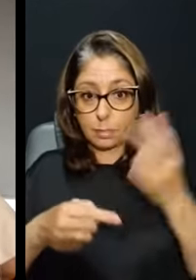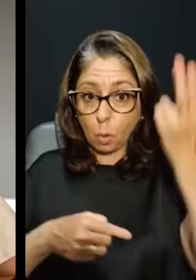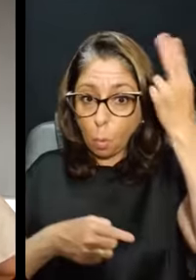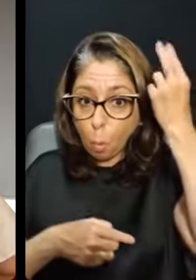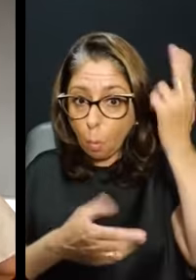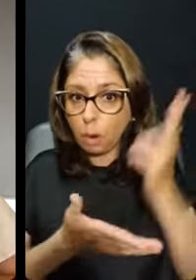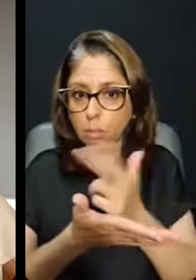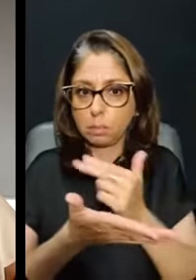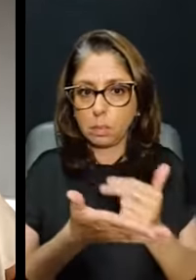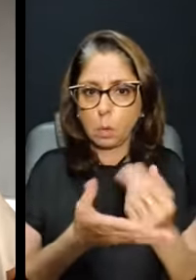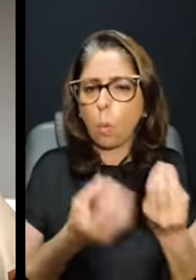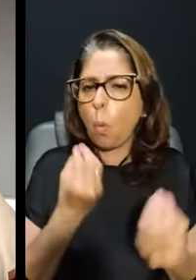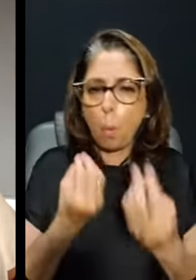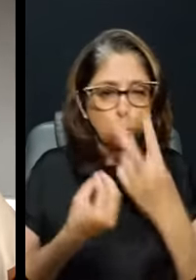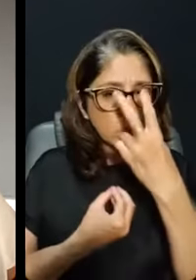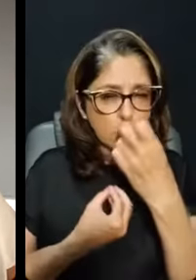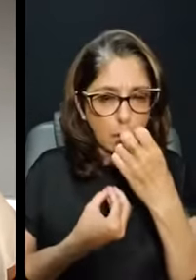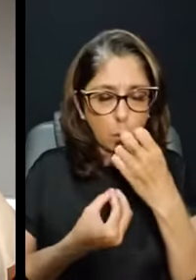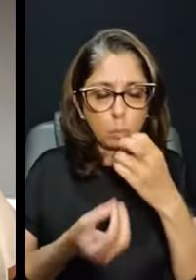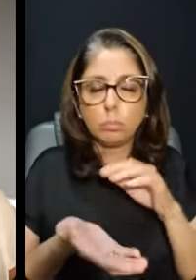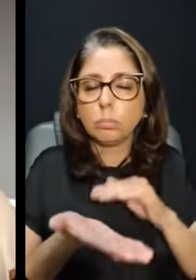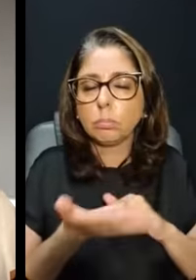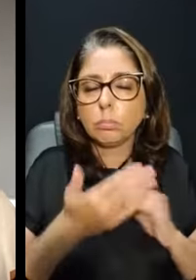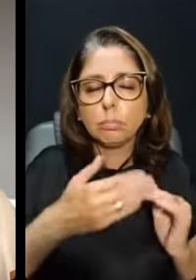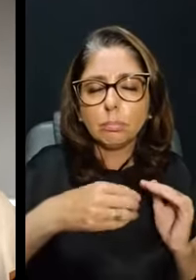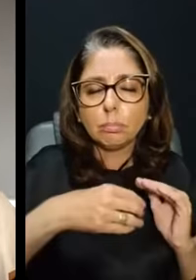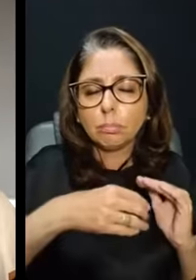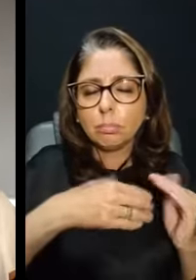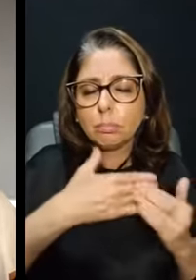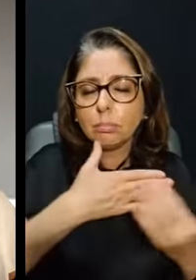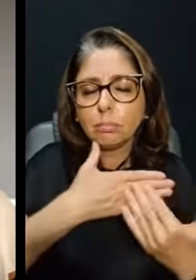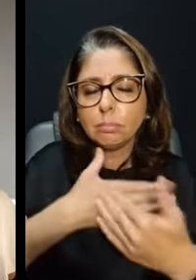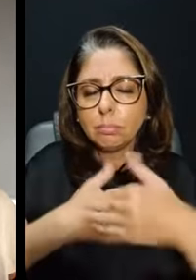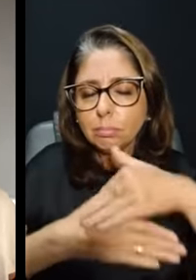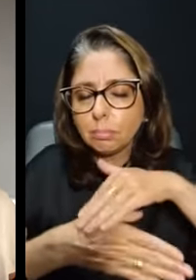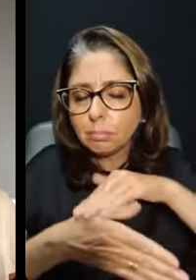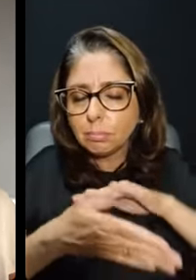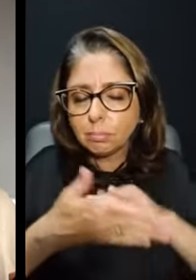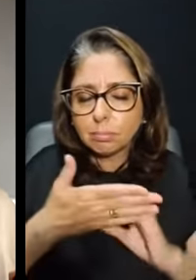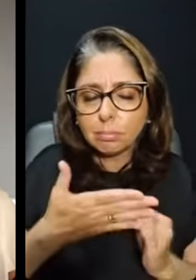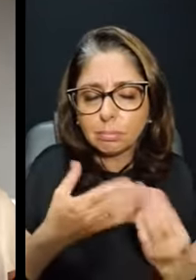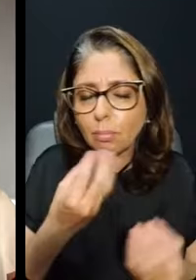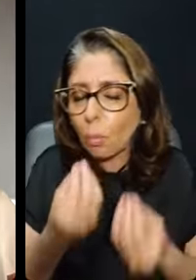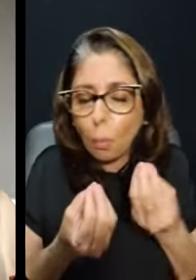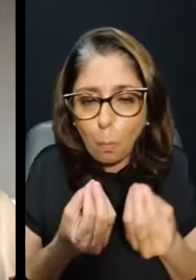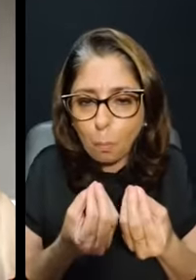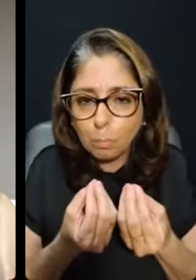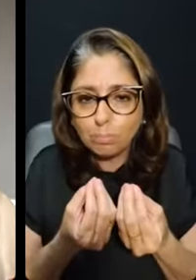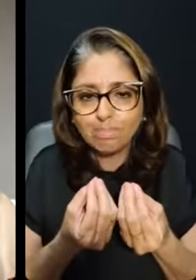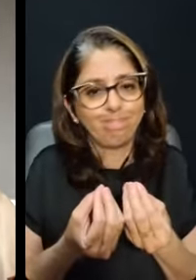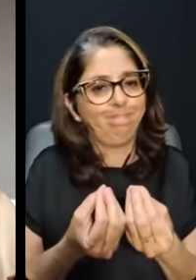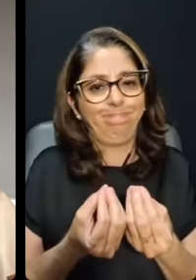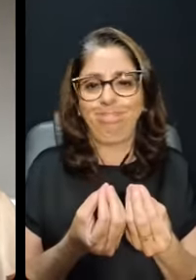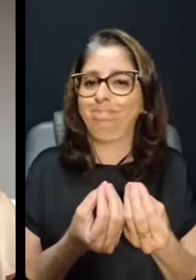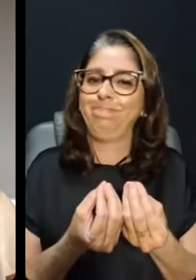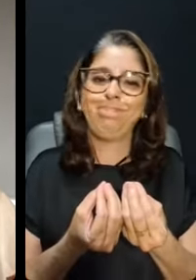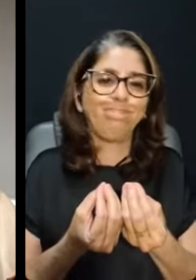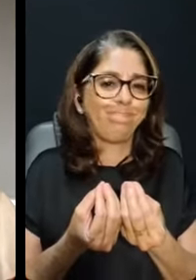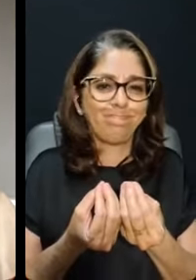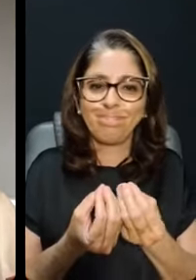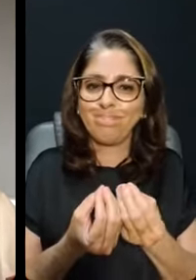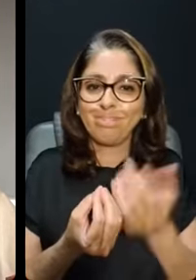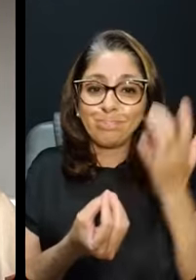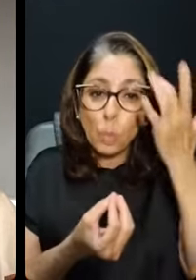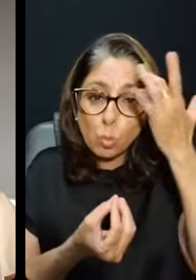coisas que não têm absolutamente nada. Então, a pessoa cega não vai ter acesso a nenhum conteúdo que está ali, nem data de validade, nem que